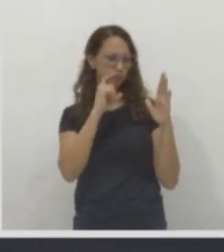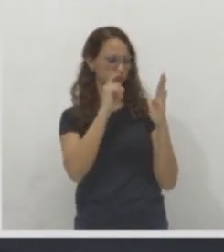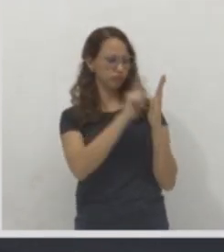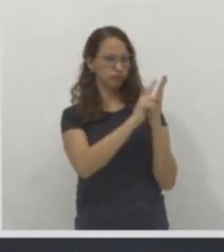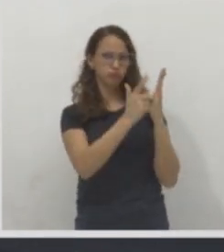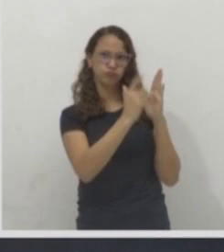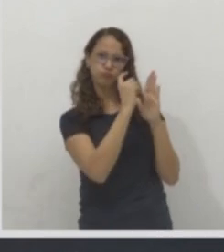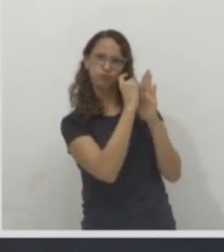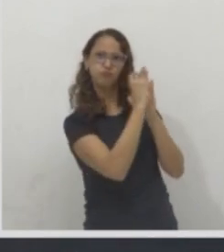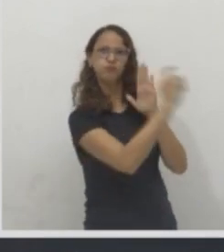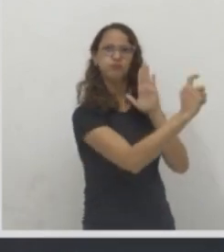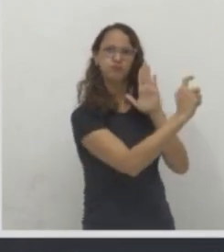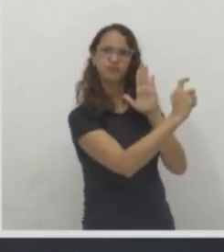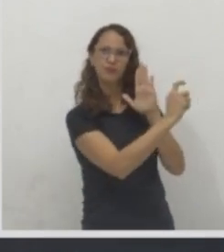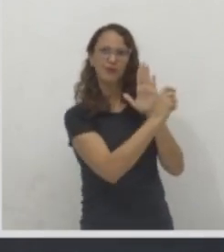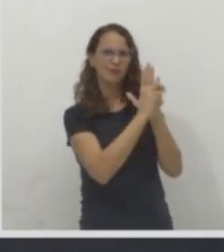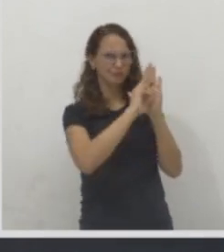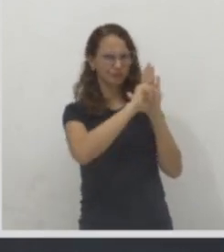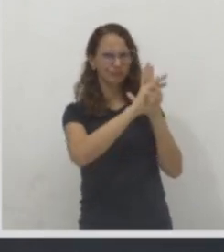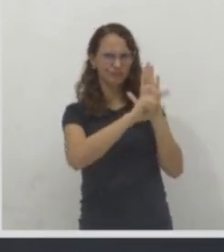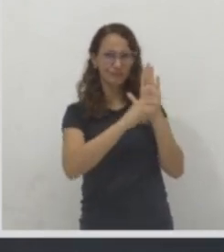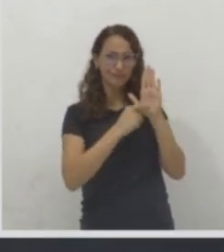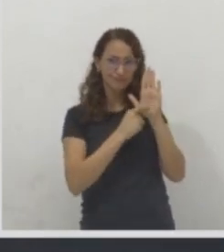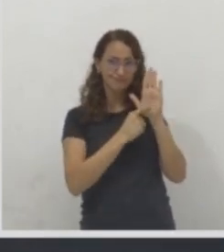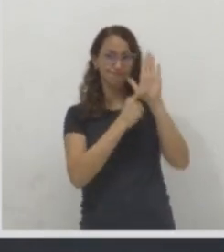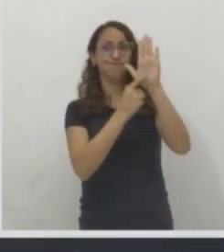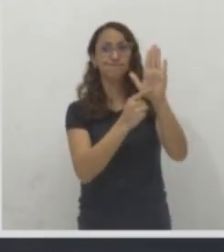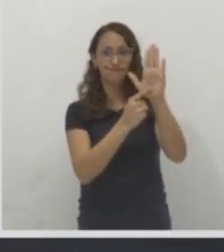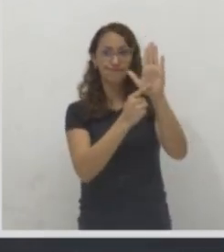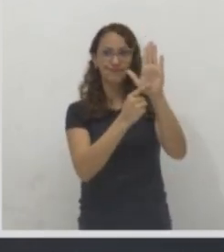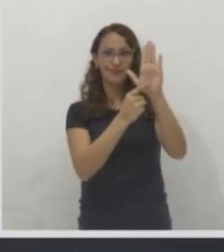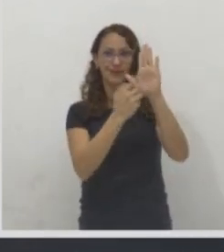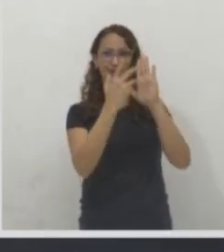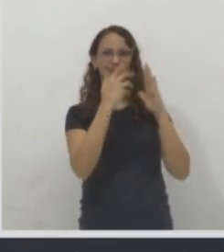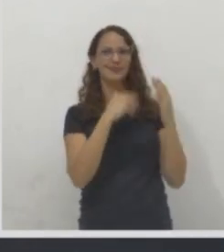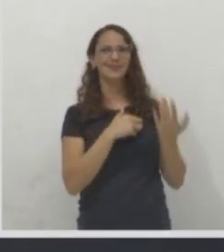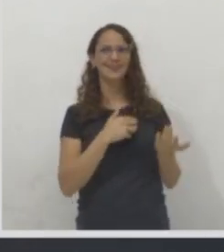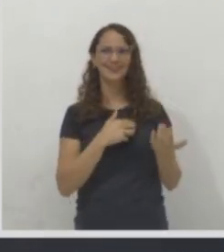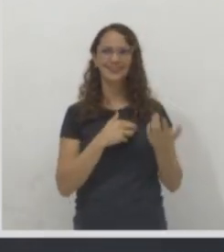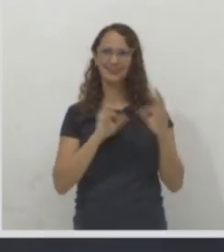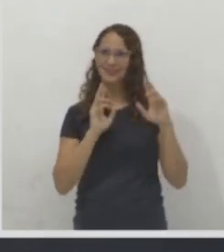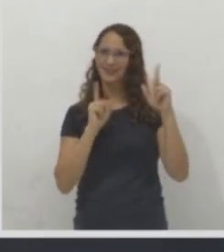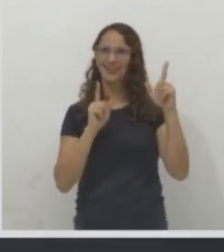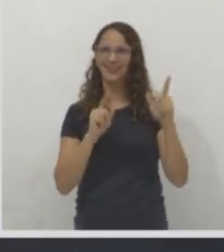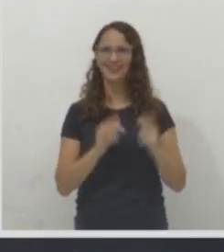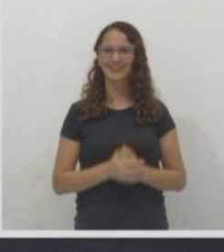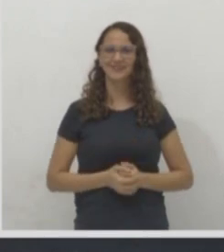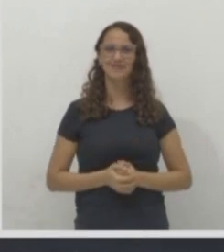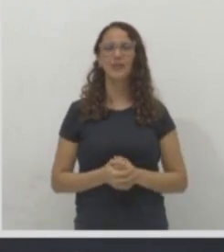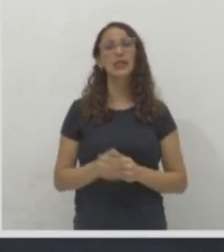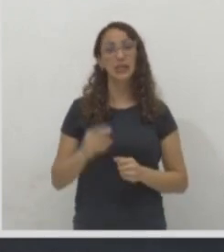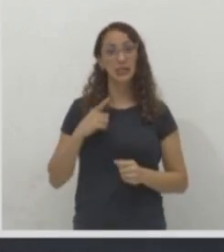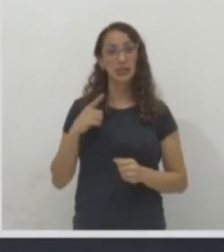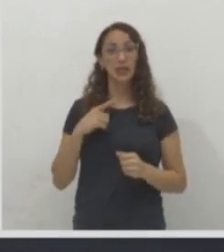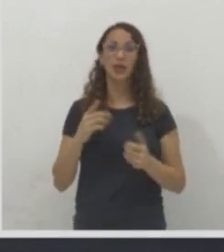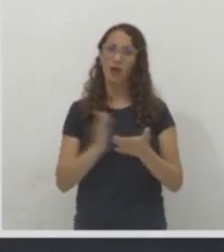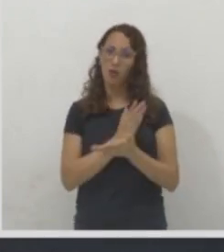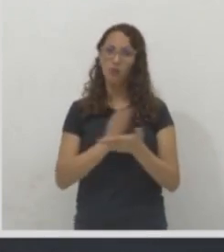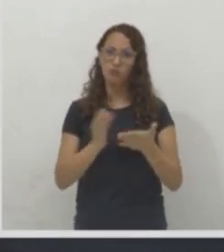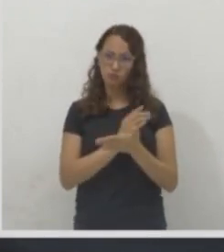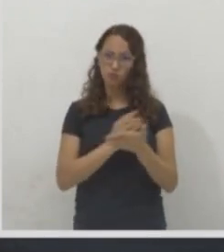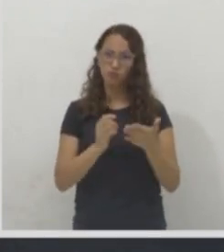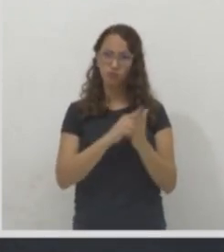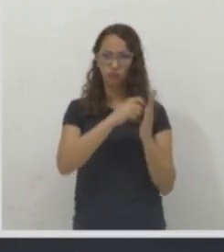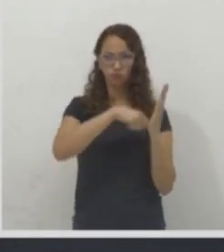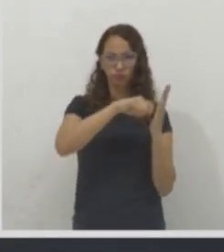várias formas, certo? Mas eu tenho uma manchete aqui, porque há alguns autores que fazem diferença